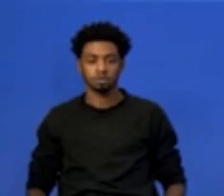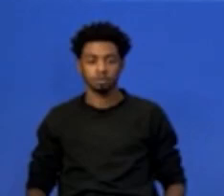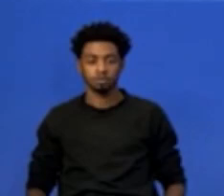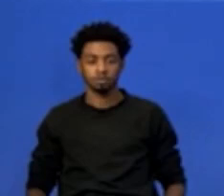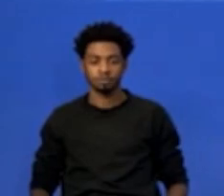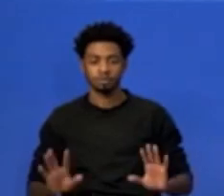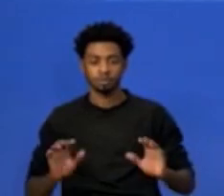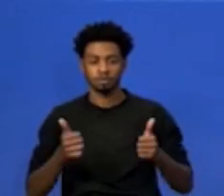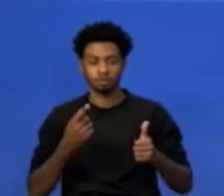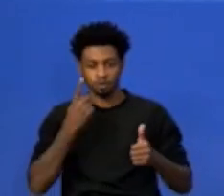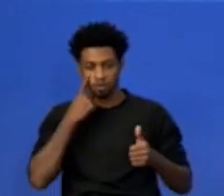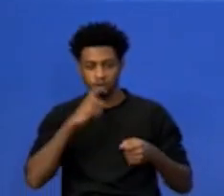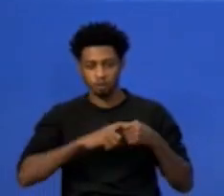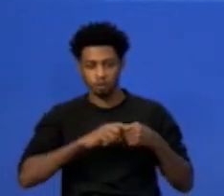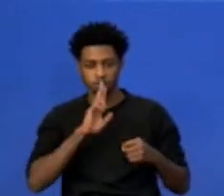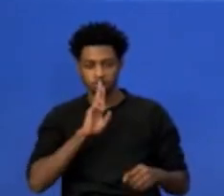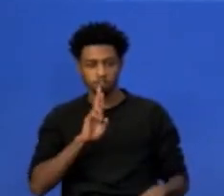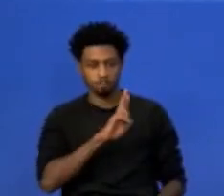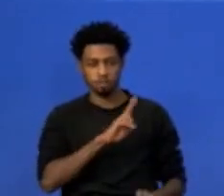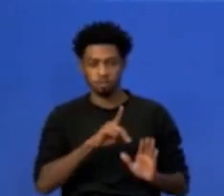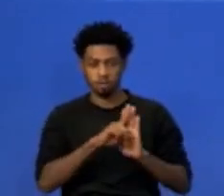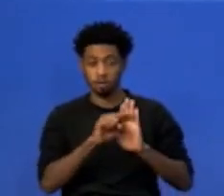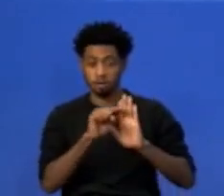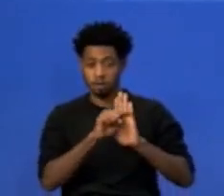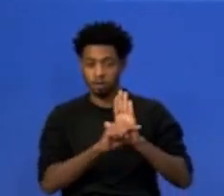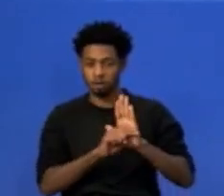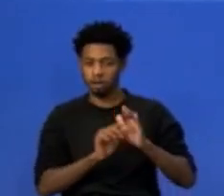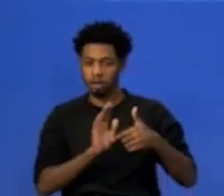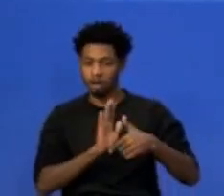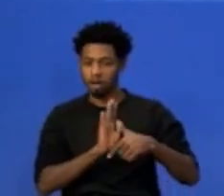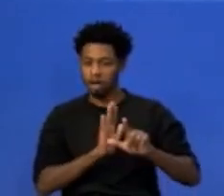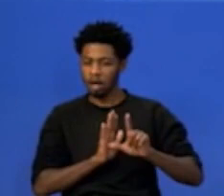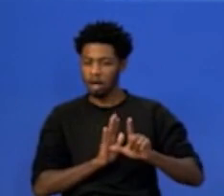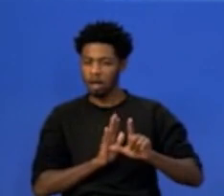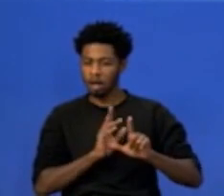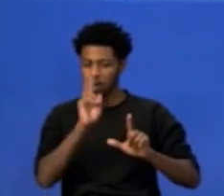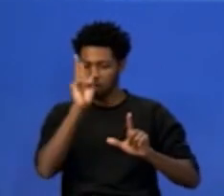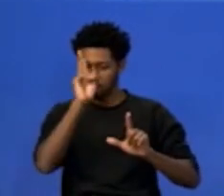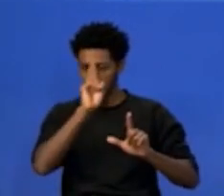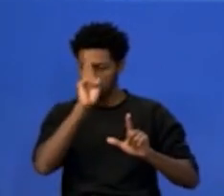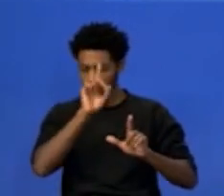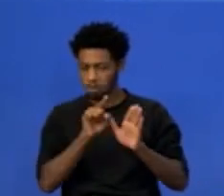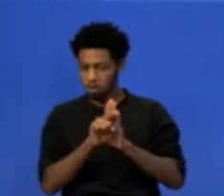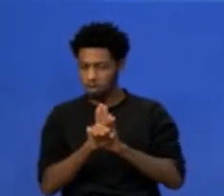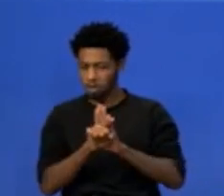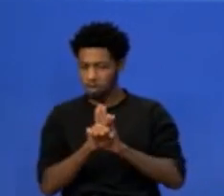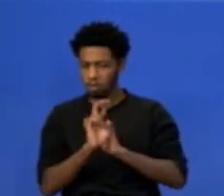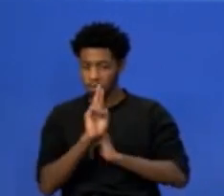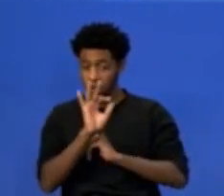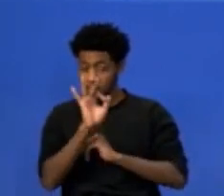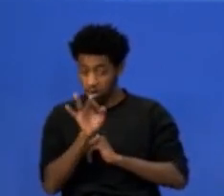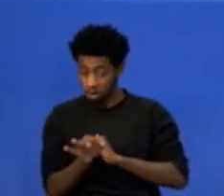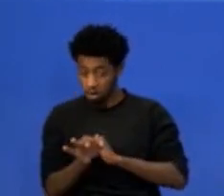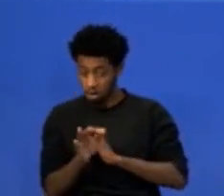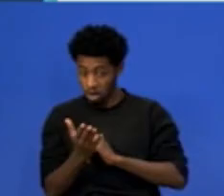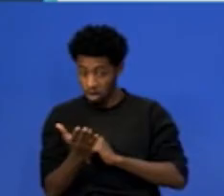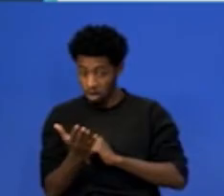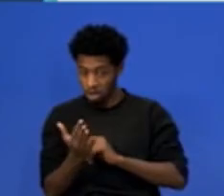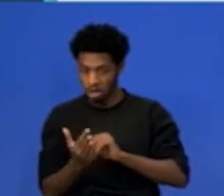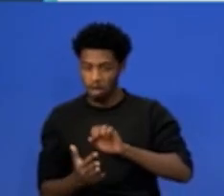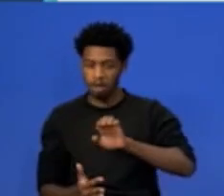Olá, voltamos então com a resposta da interatividade do bloco anterior. E a alternativa correta